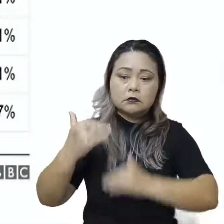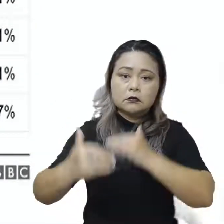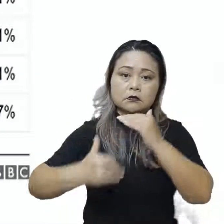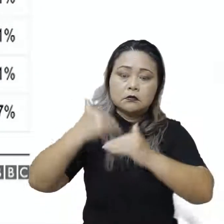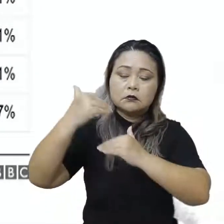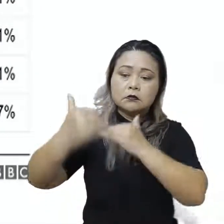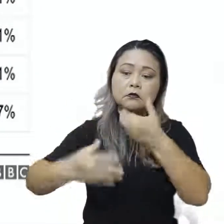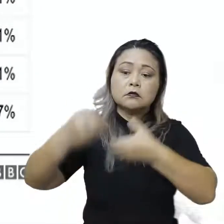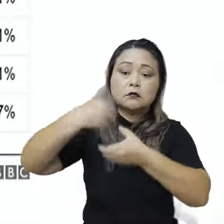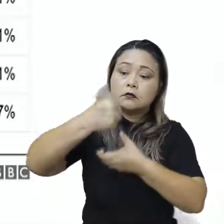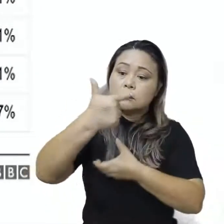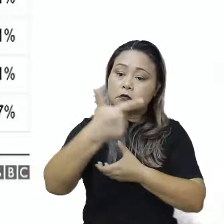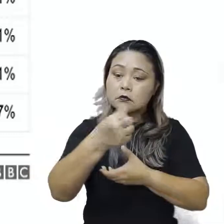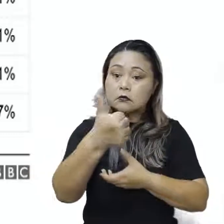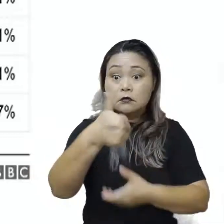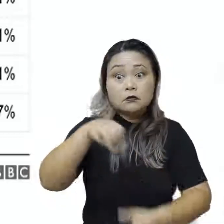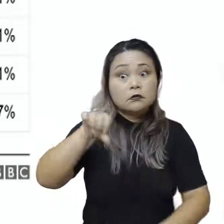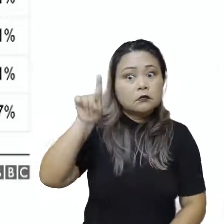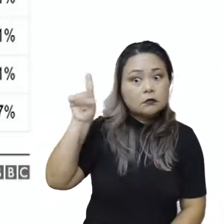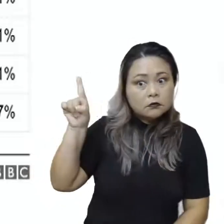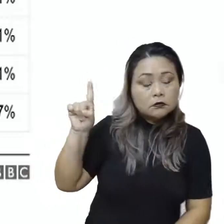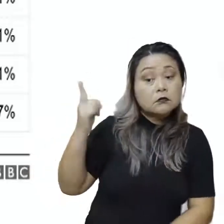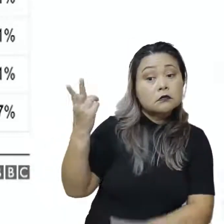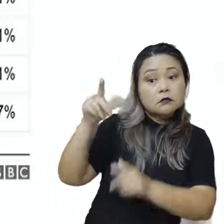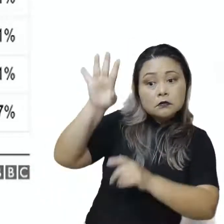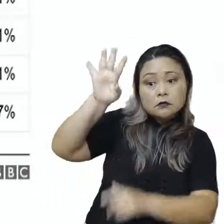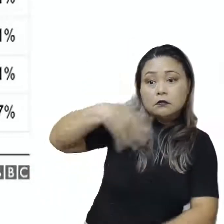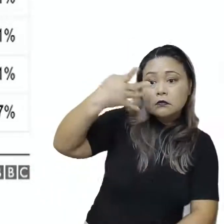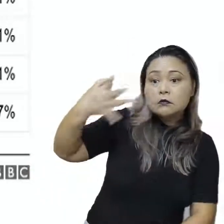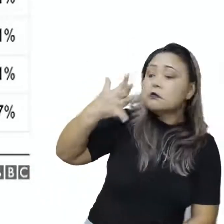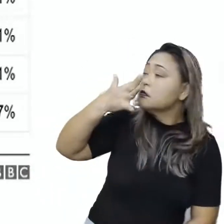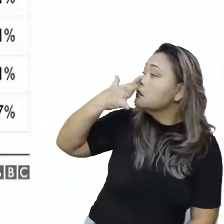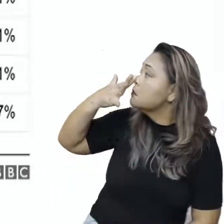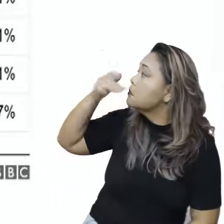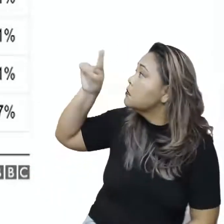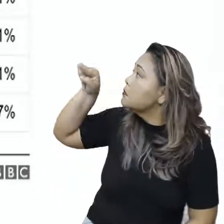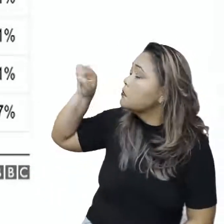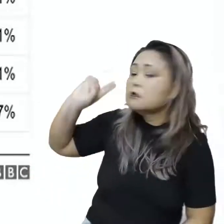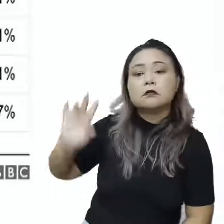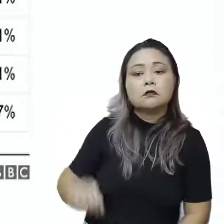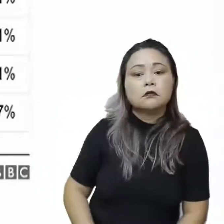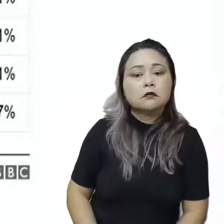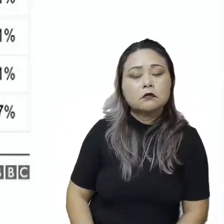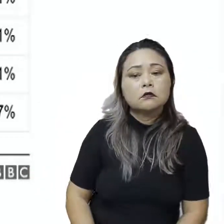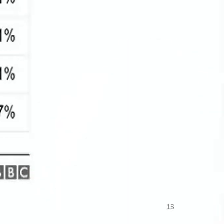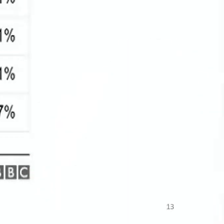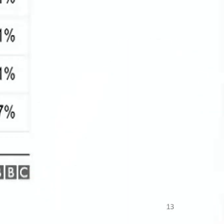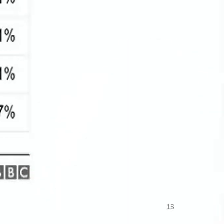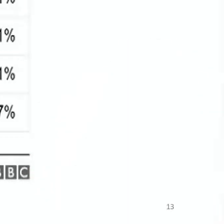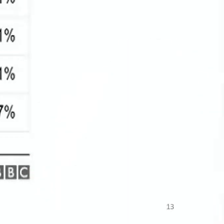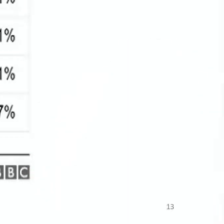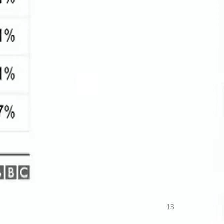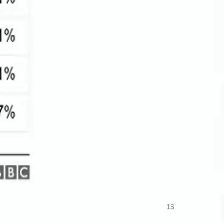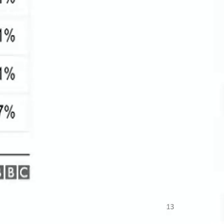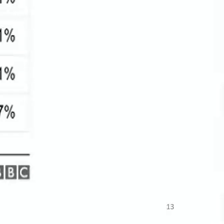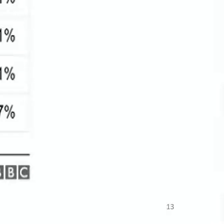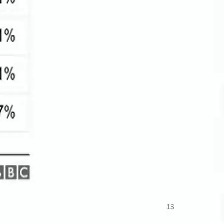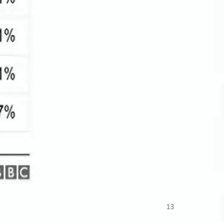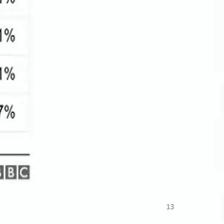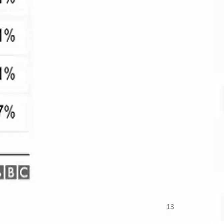Crescimento econômico em 2019. Outro quadrozinho aí, ó. Observe os dados aí, ó. Qual é o que tem menor